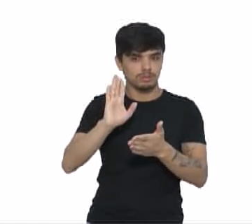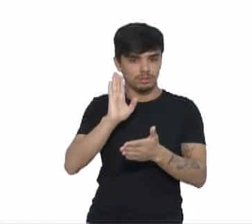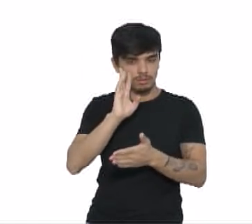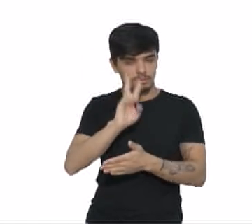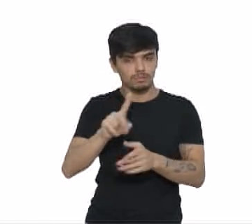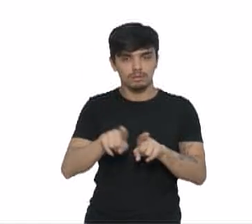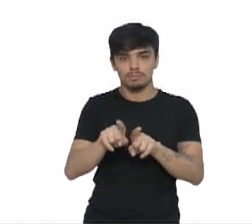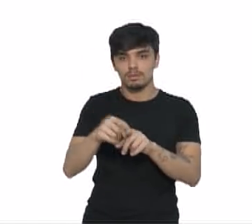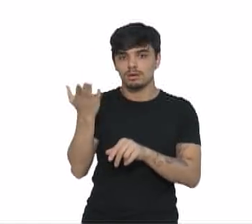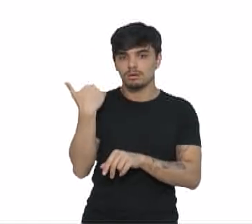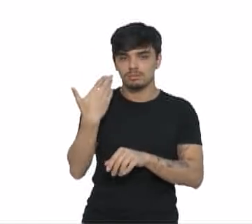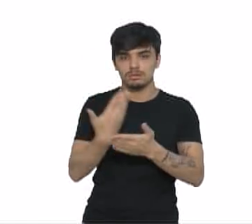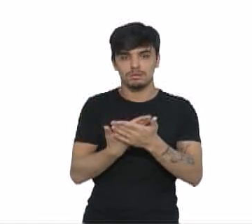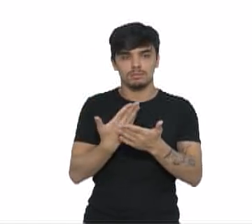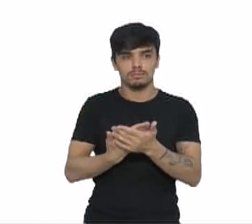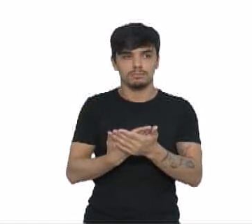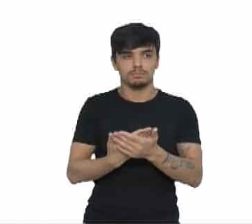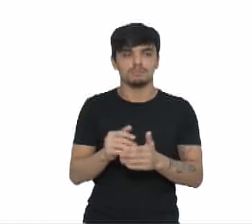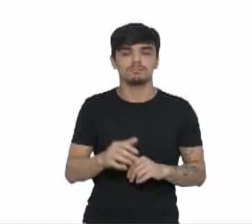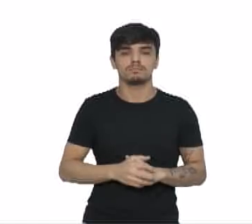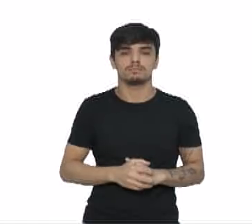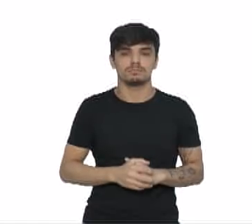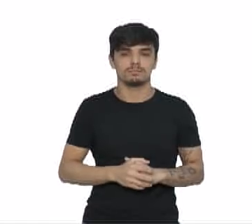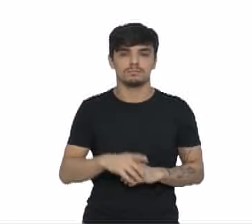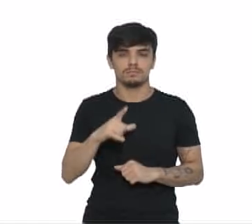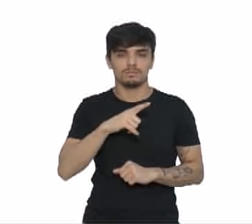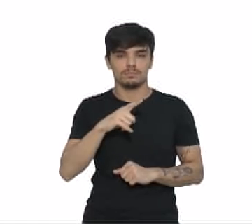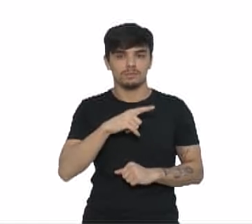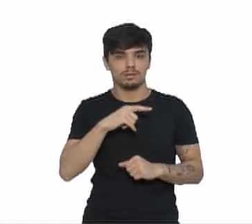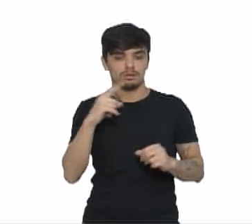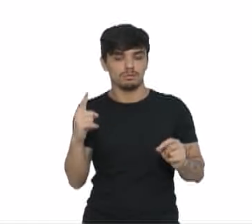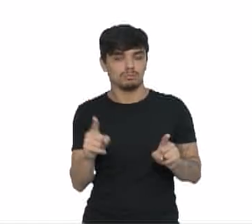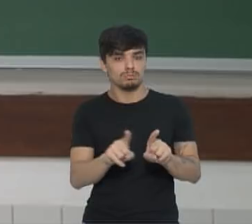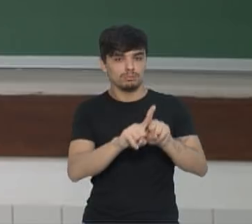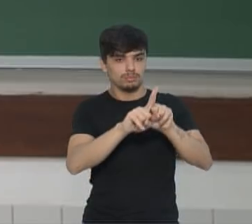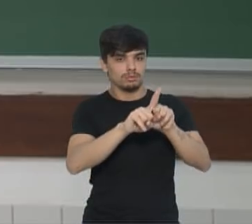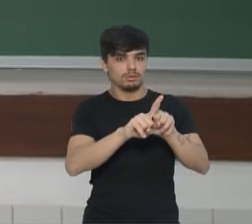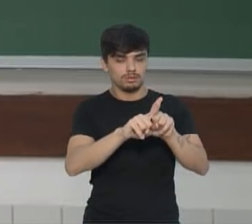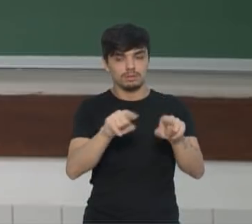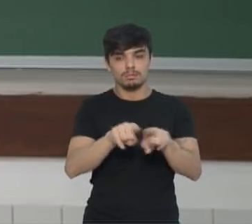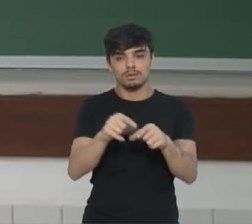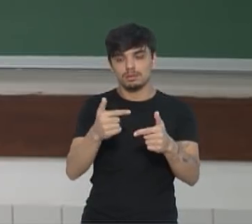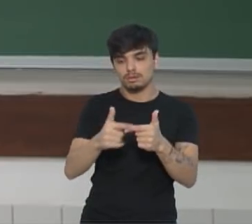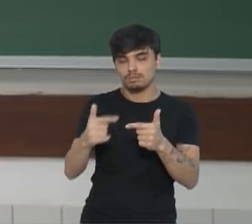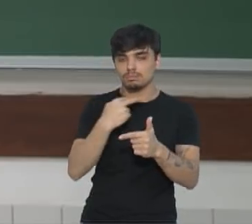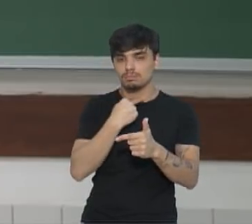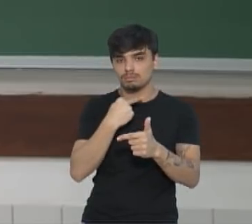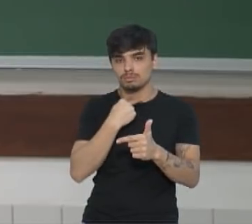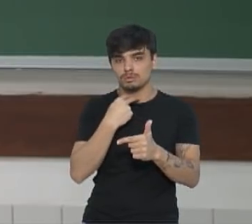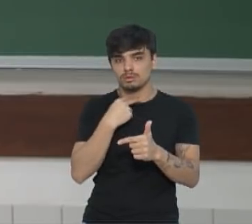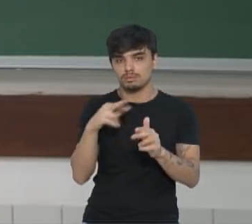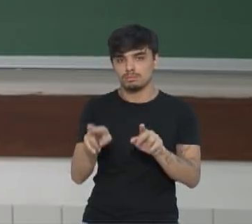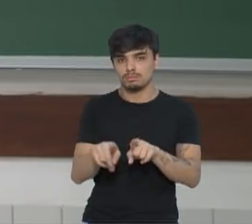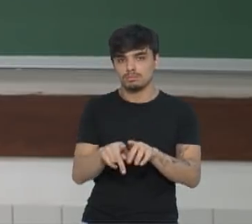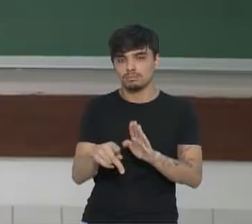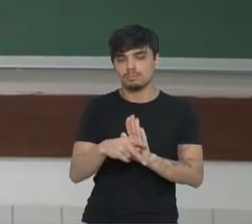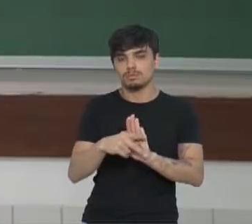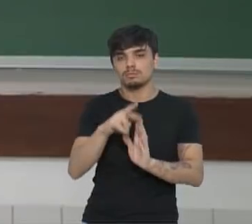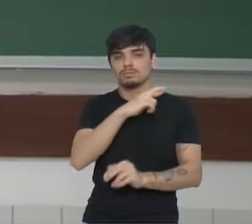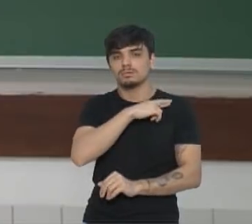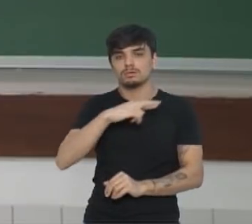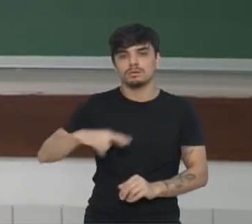fala a unidade, a indivisibilidade, ou seja, não pode dividir, da República,